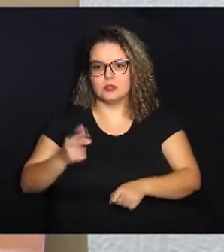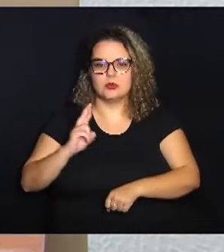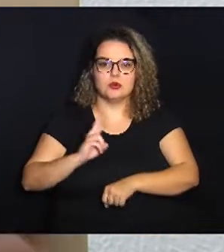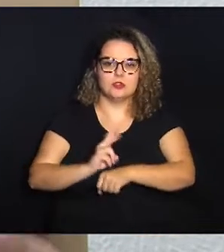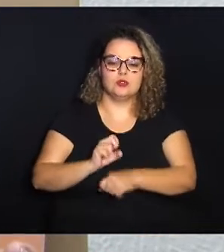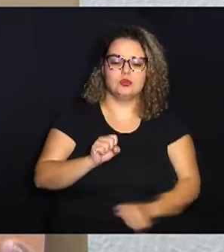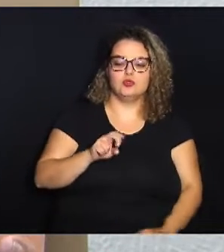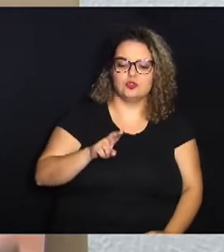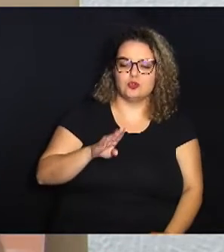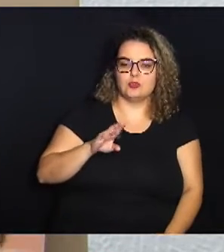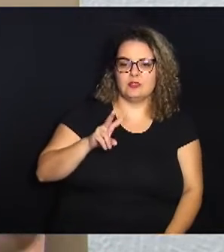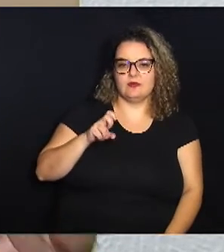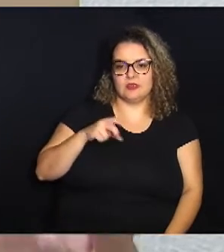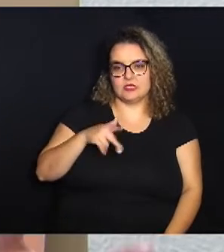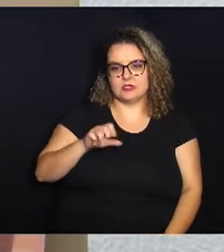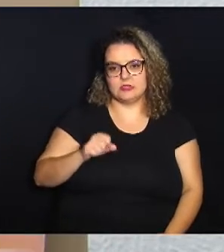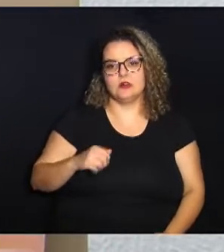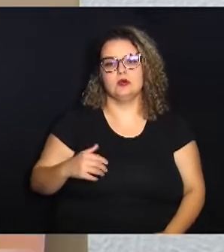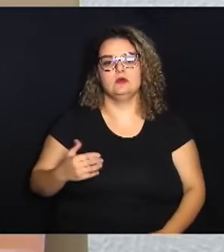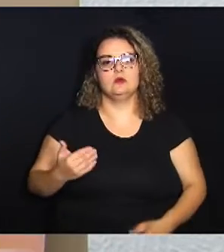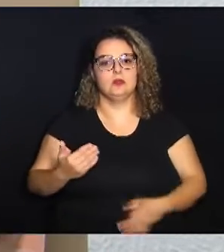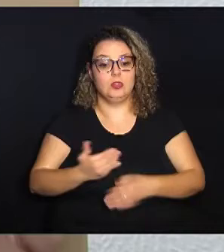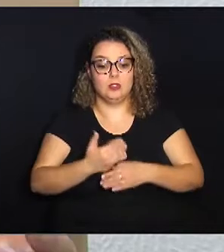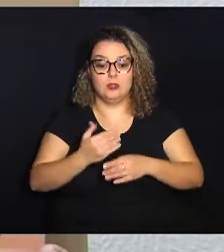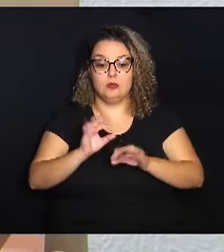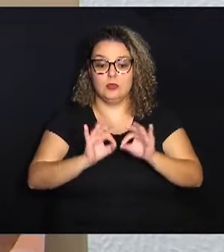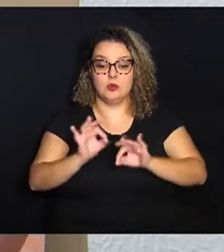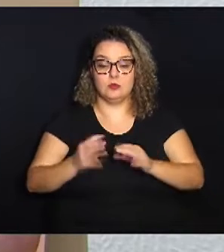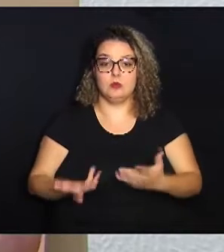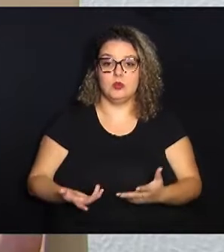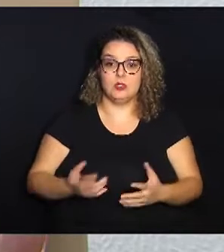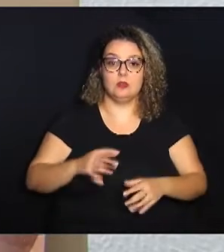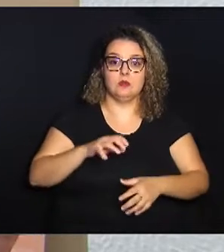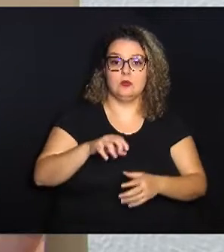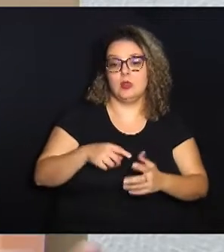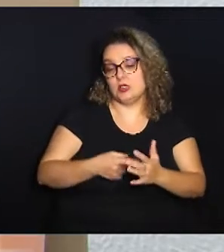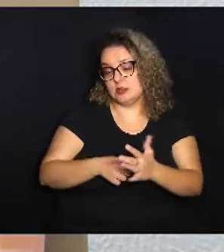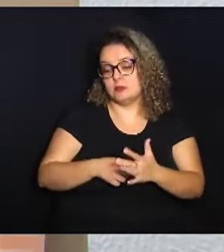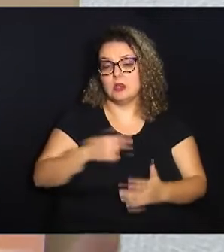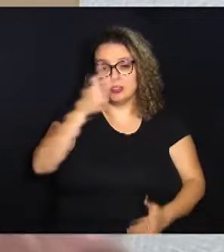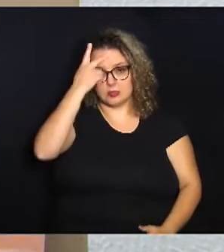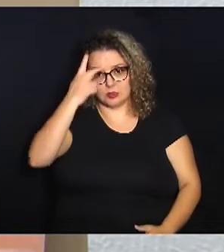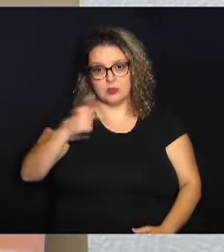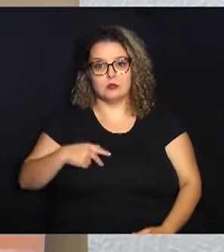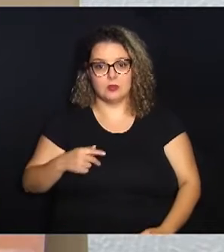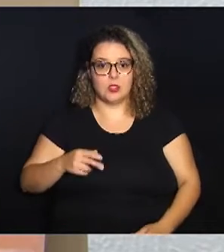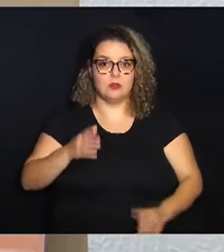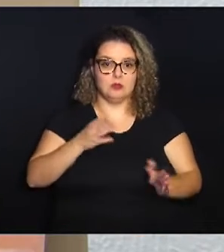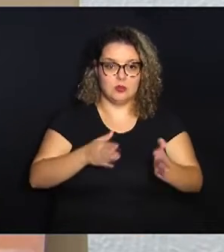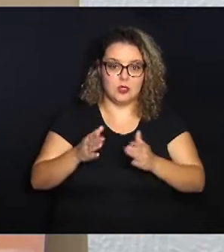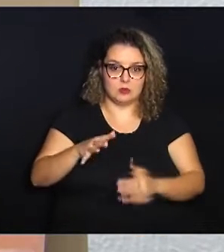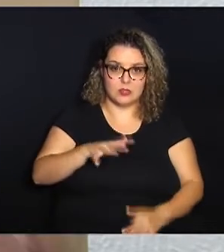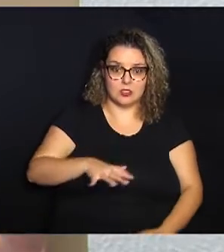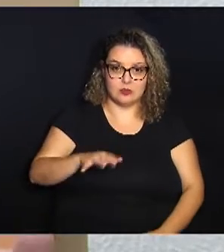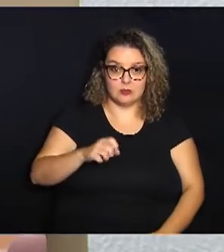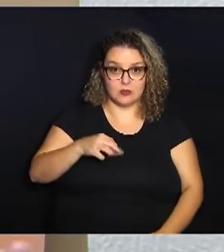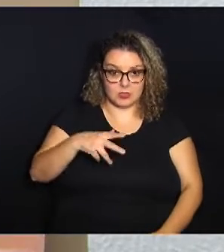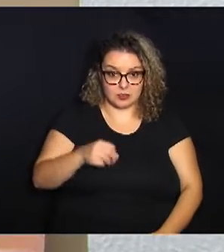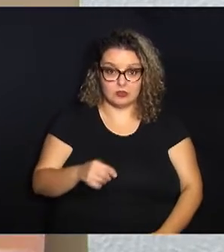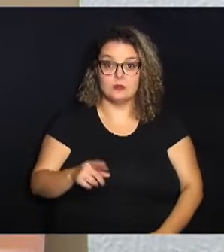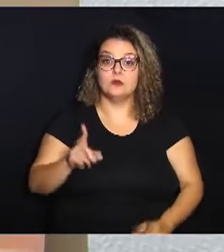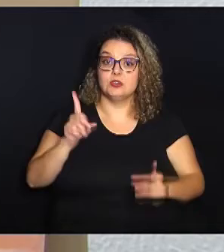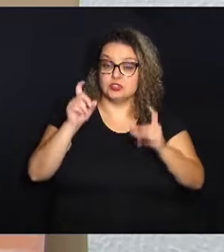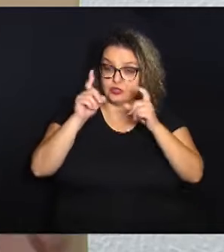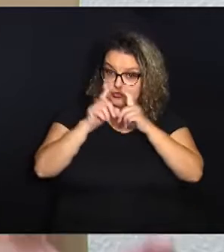subvenção. Começamos a construir nossas máquinas e começamos a fazer a produção própria para esses produtos no mercado. Ou seja, foi